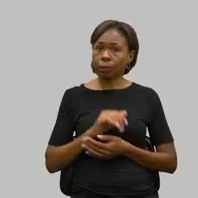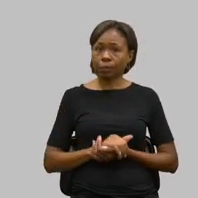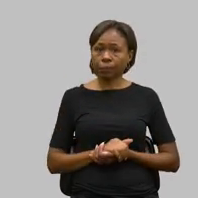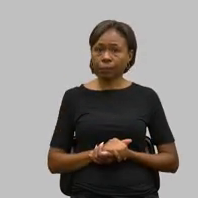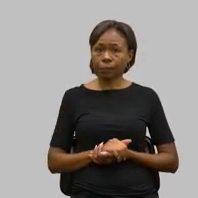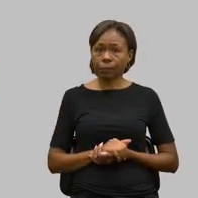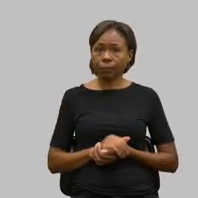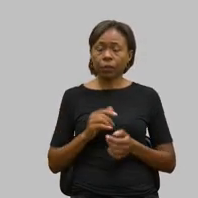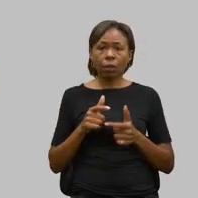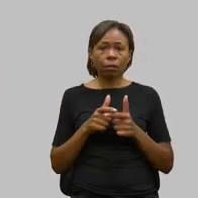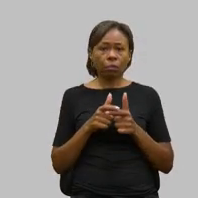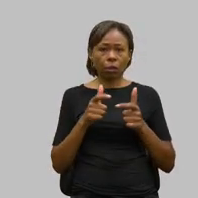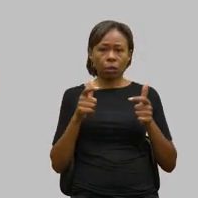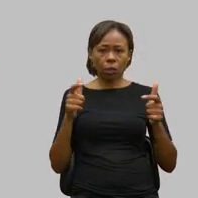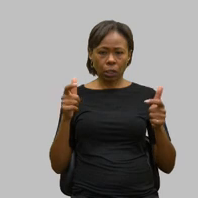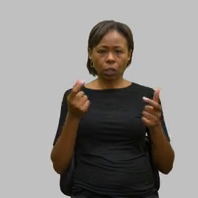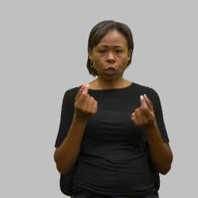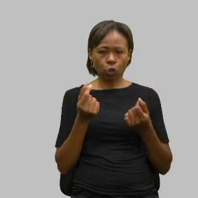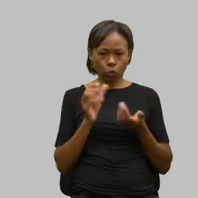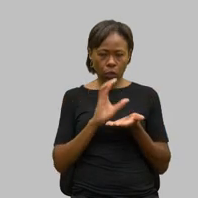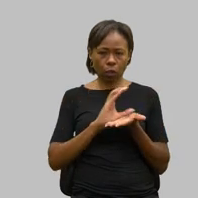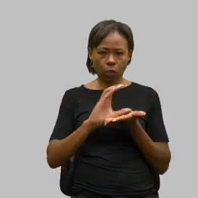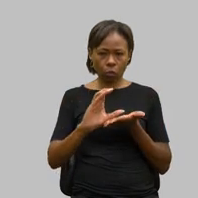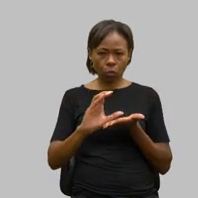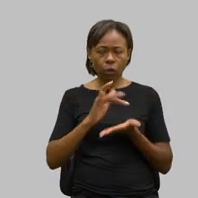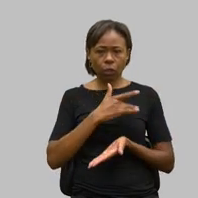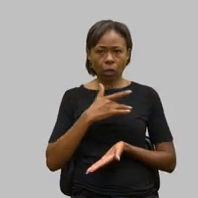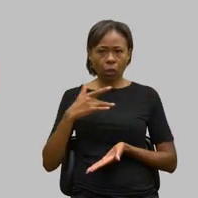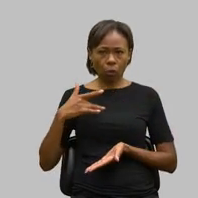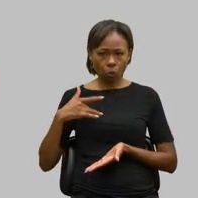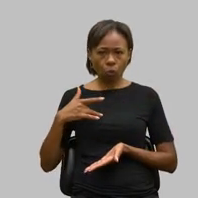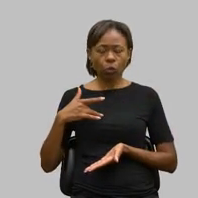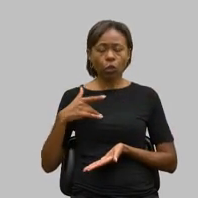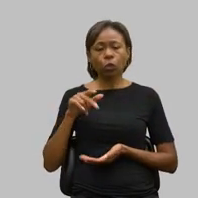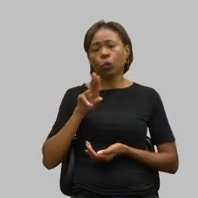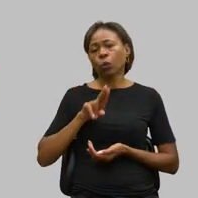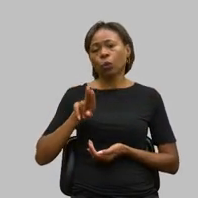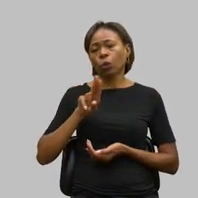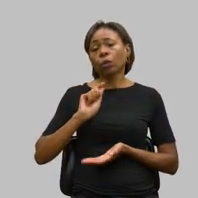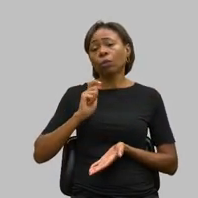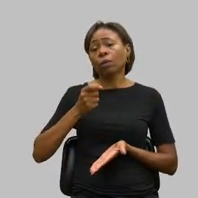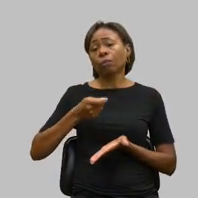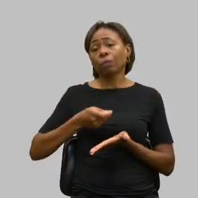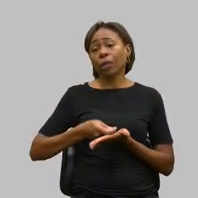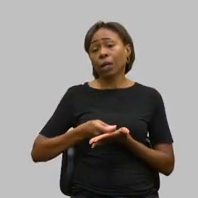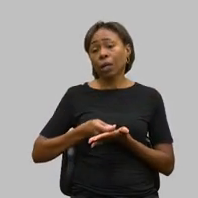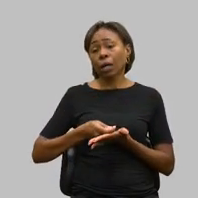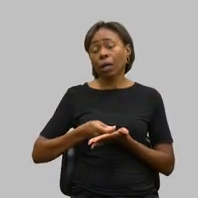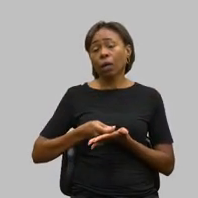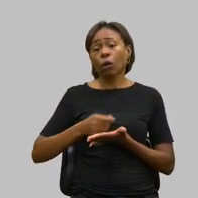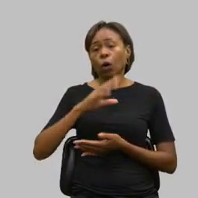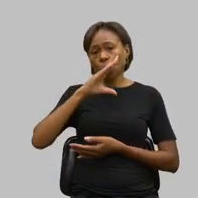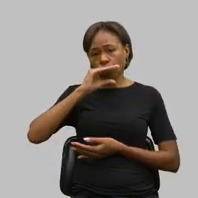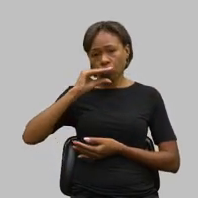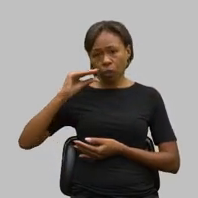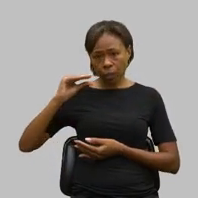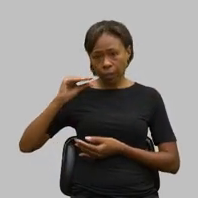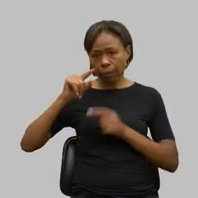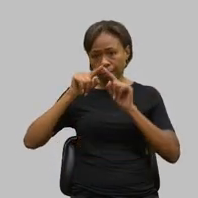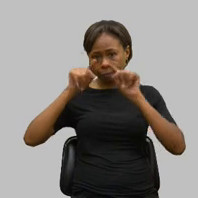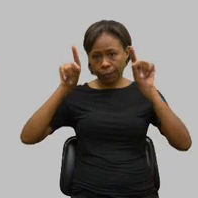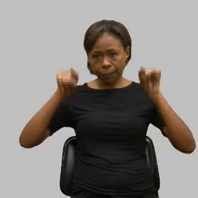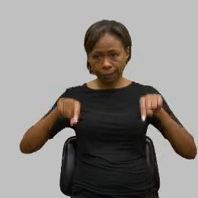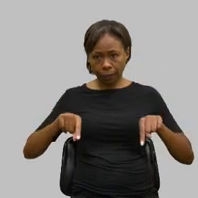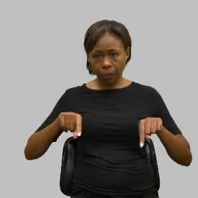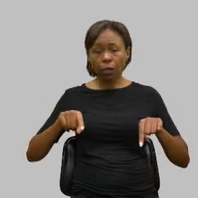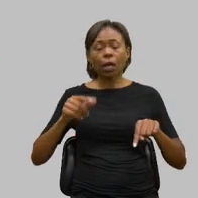maior parte dos recursos da saúde, depois da lei complementar 171, está sendo utilizada para pagamento de pessoal. E a gente sabe também que